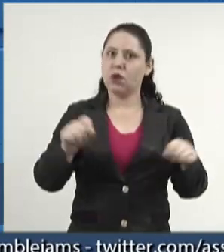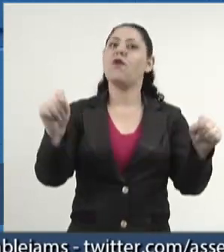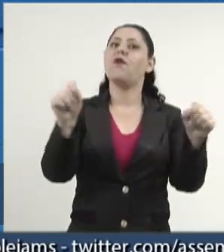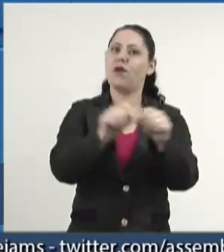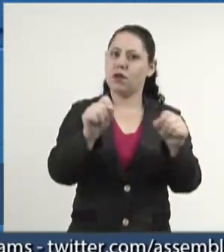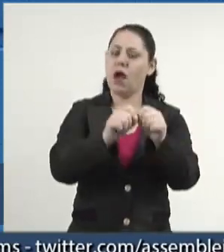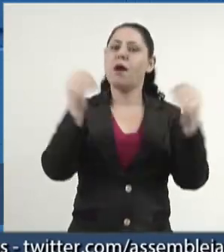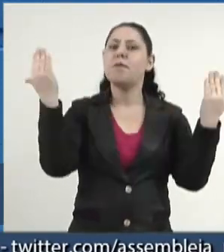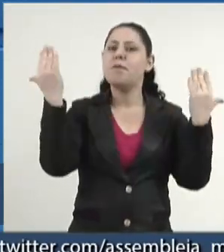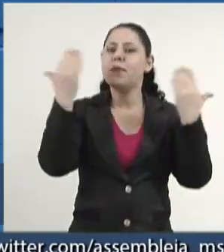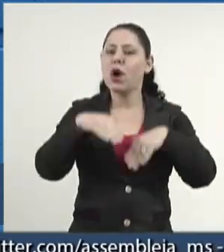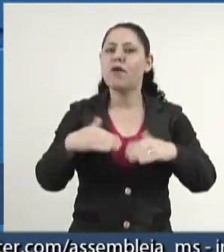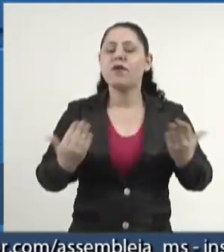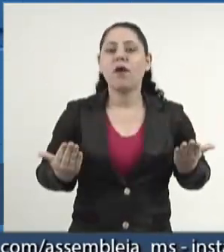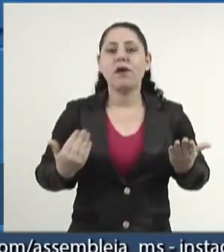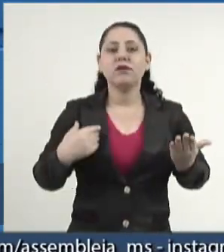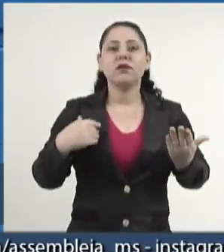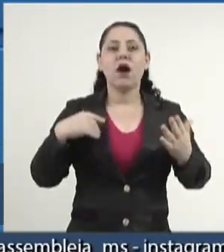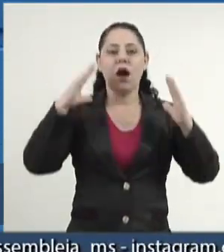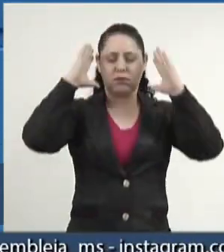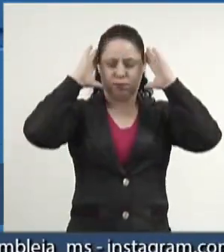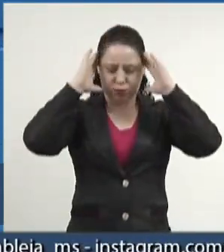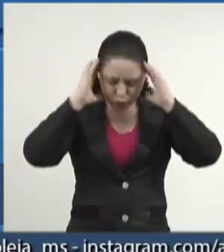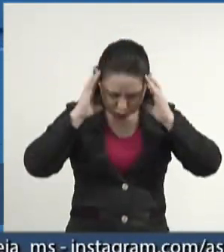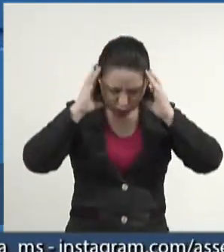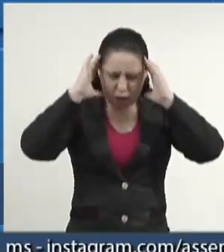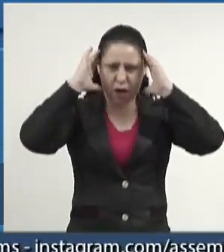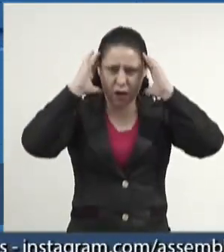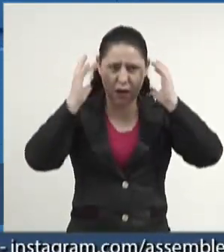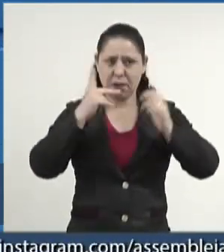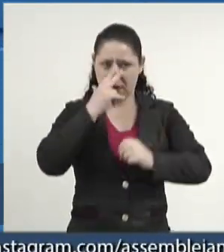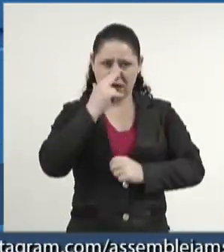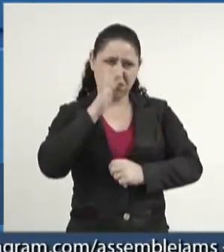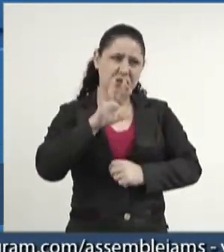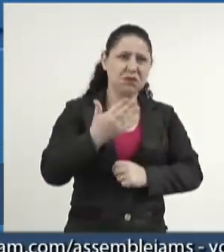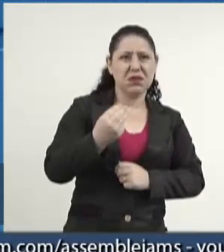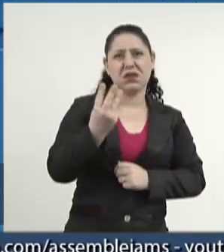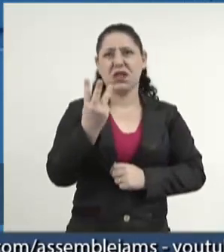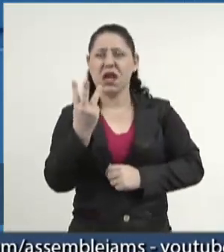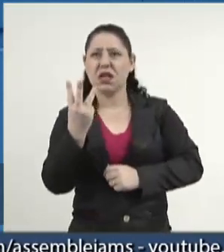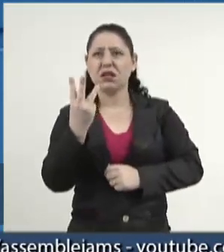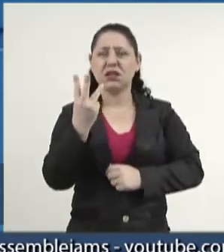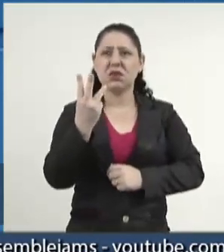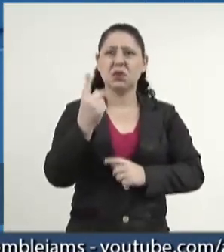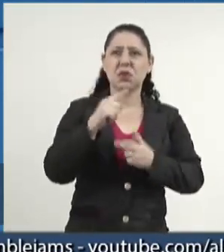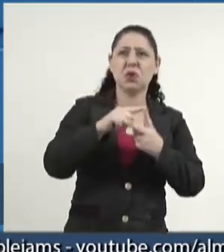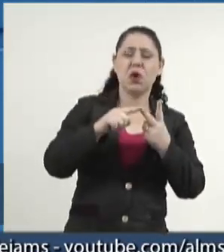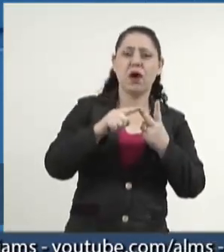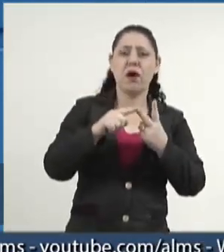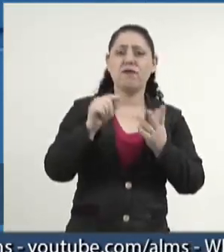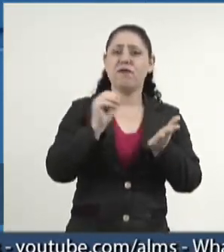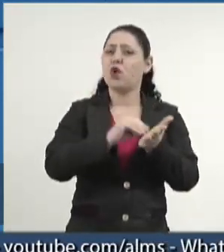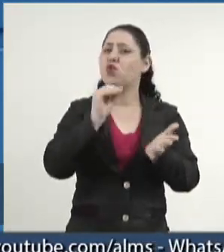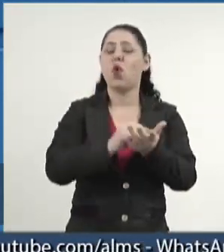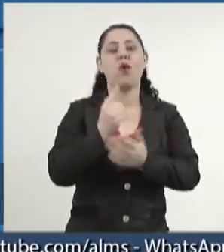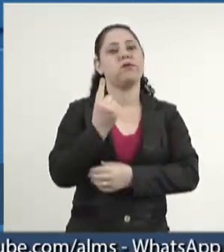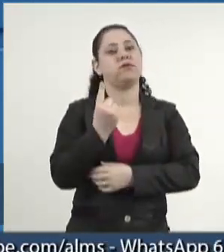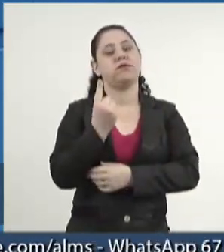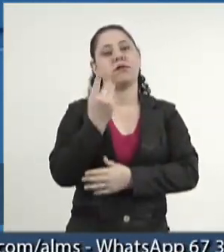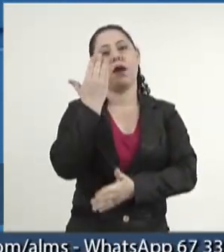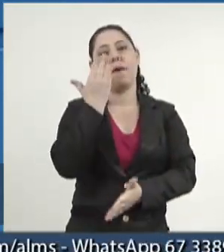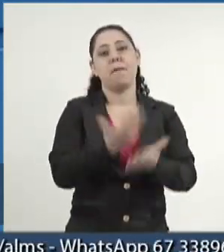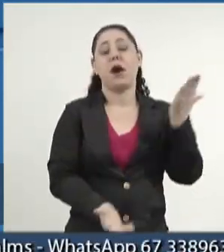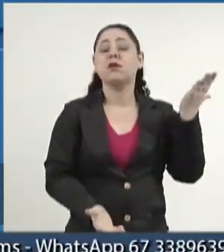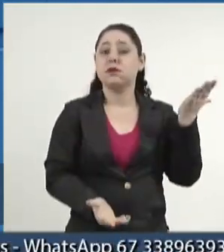submetido à prova. E aí colocaram abdominal para fazer, e acho que a média era 13 abdominais, 12 abdominais, ela faltou um abdominal, e